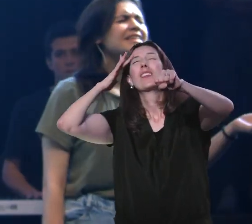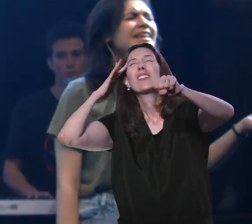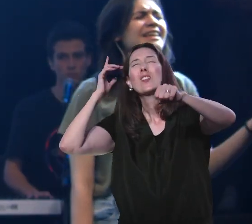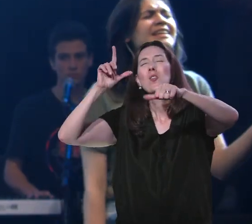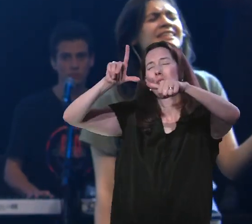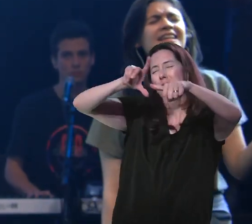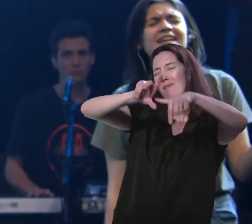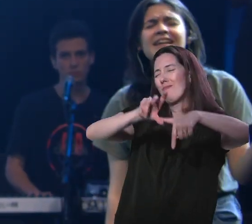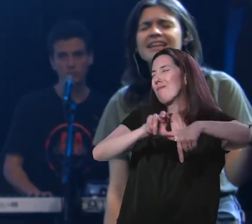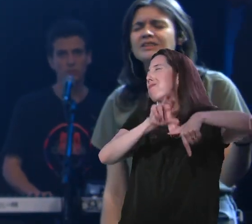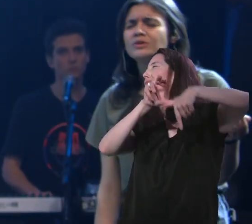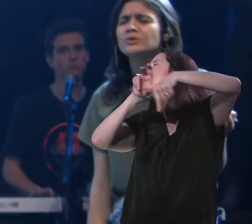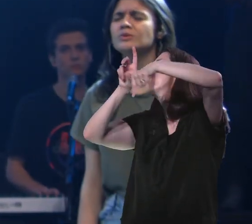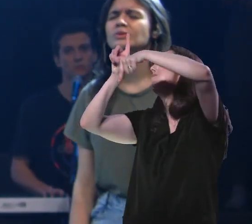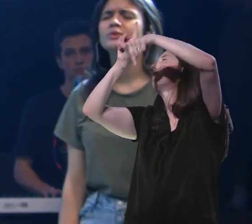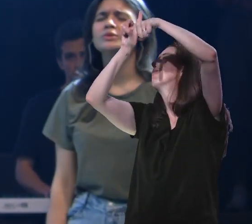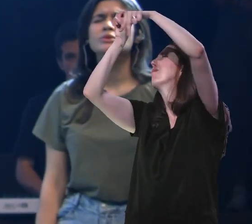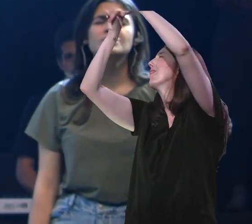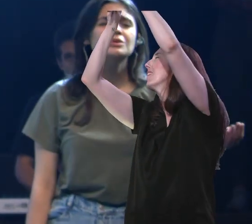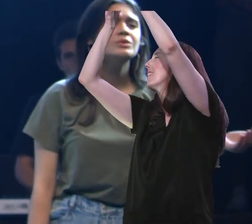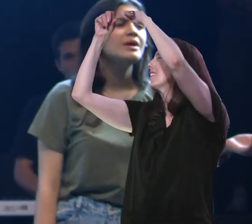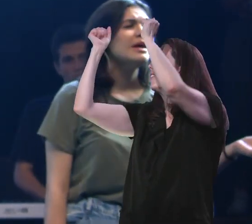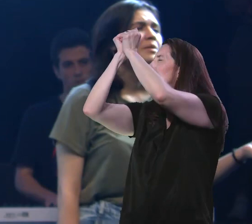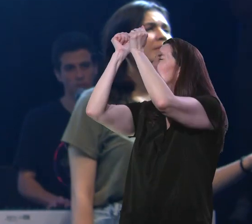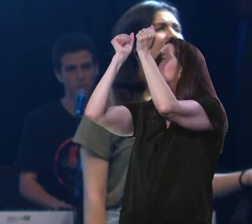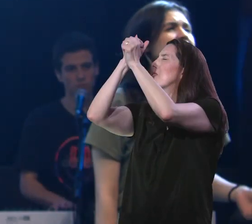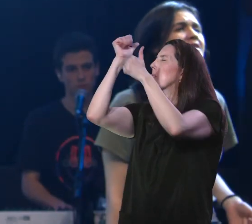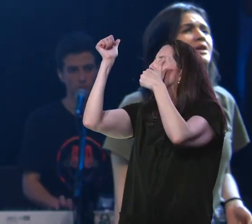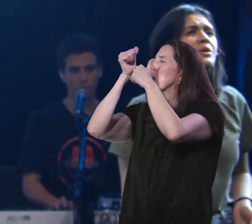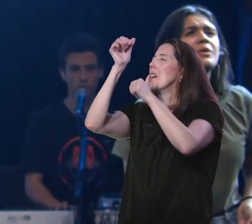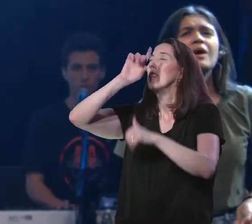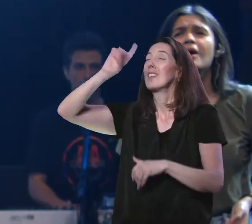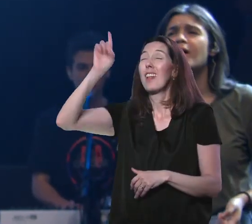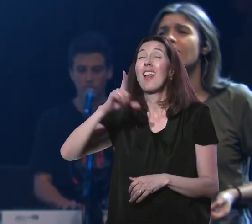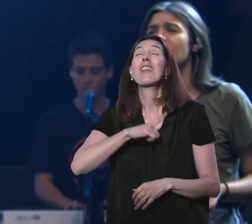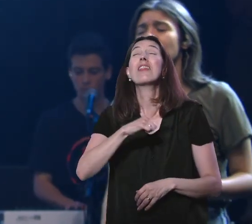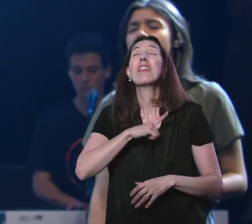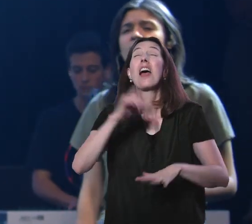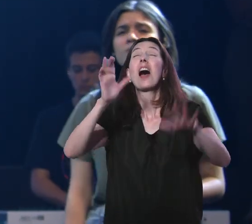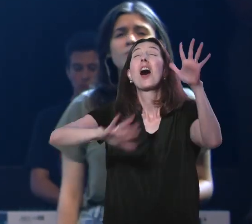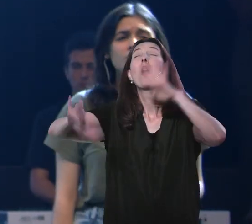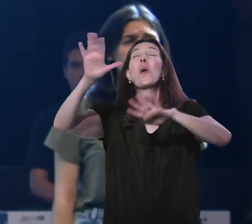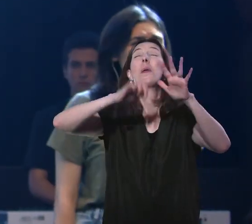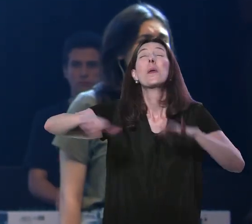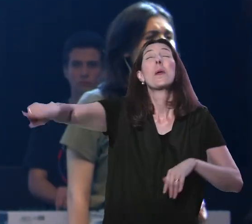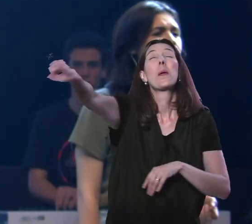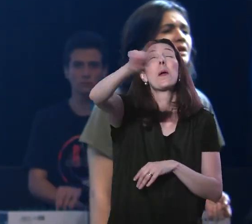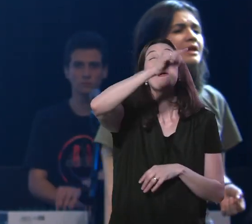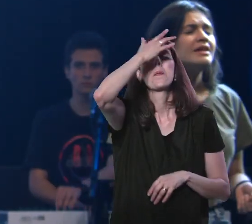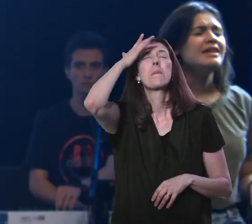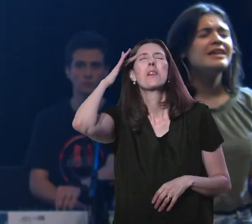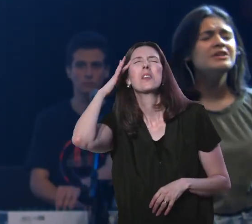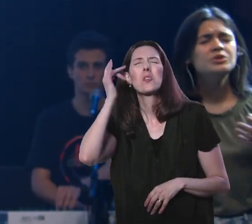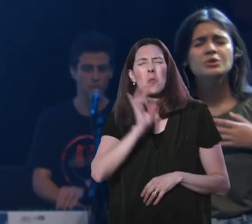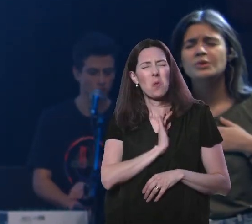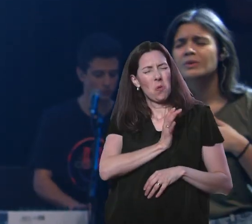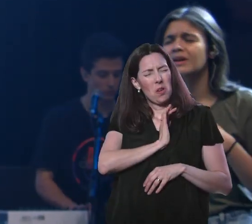Ti. Tem pessoas que são mortas por dentro, mortas em pecados,